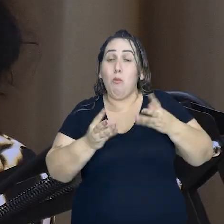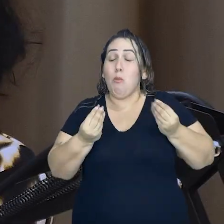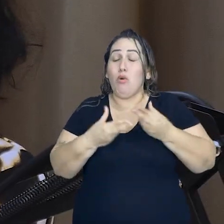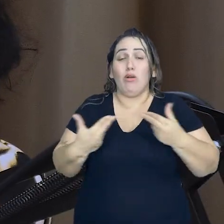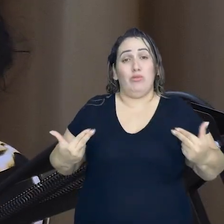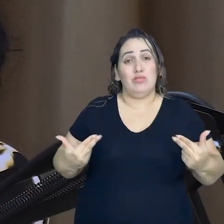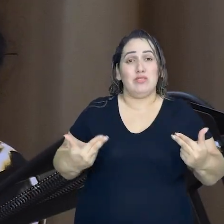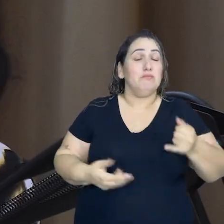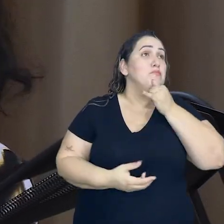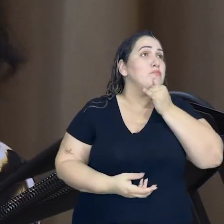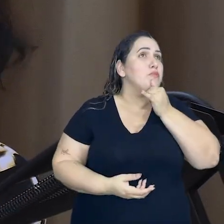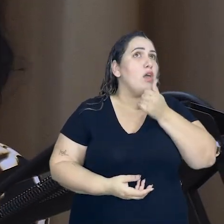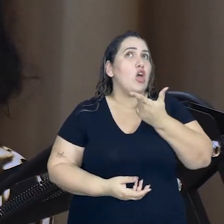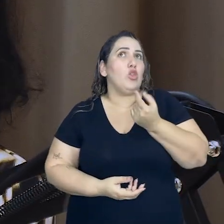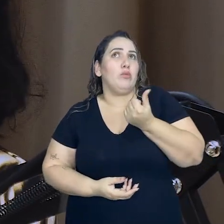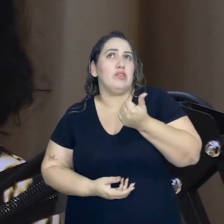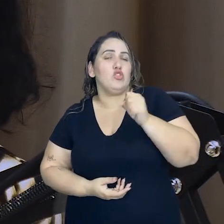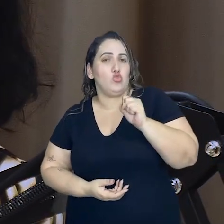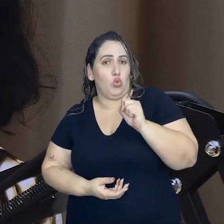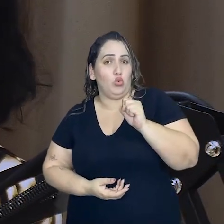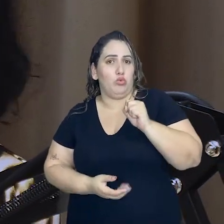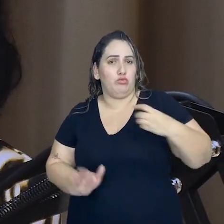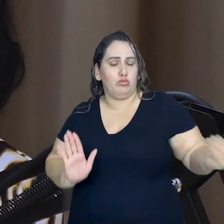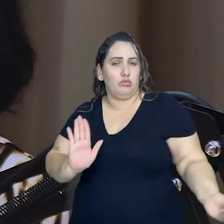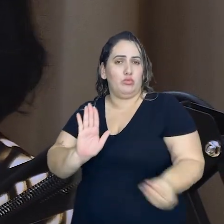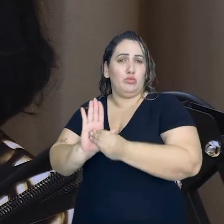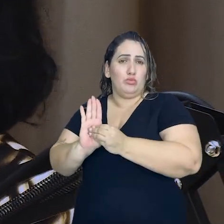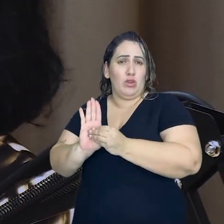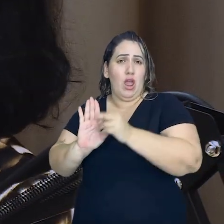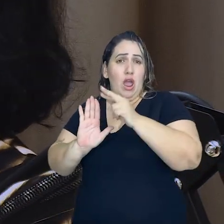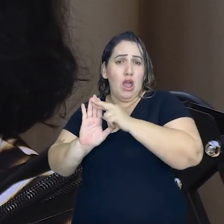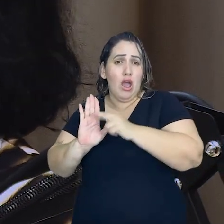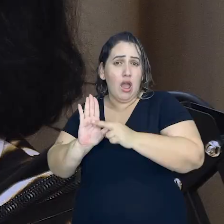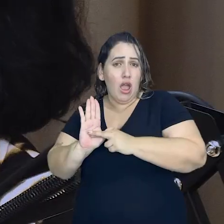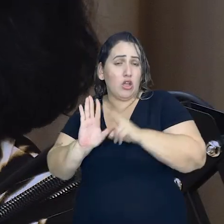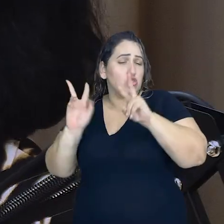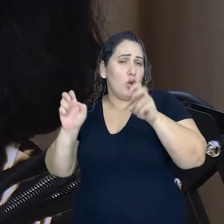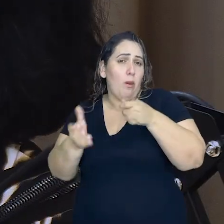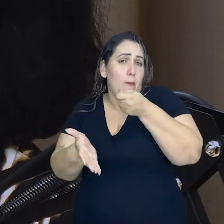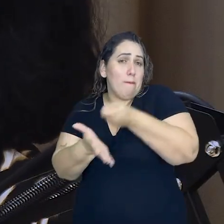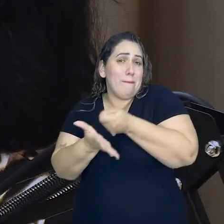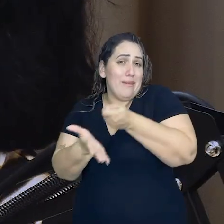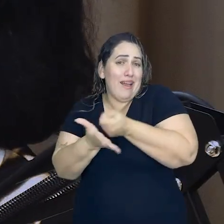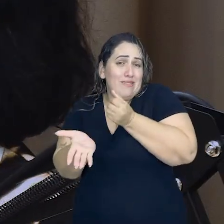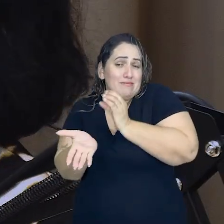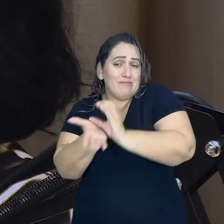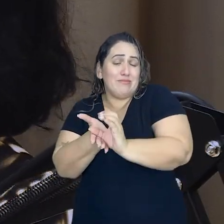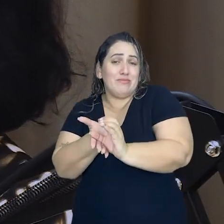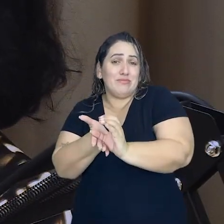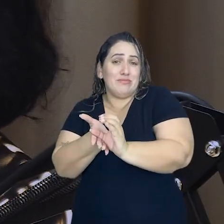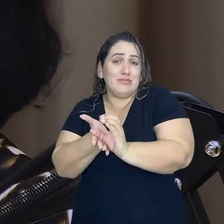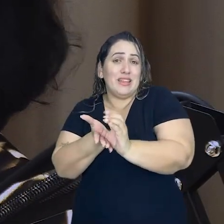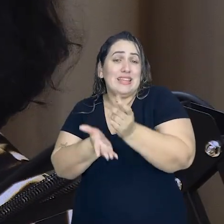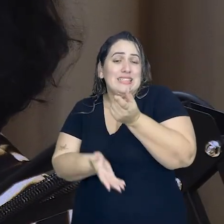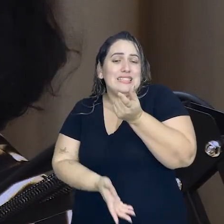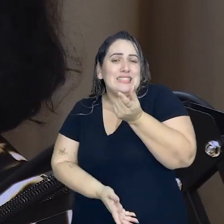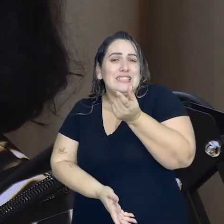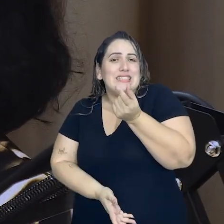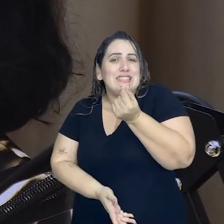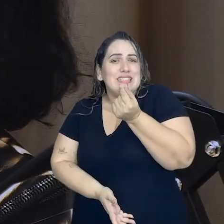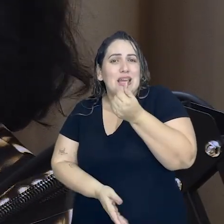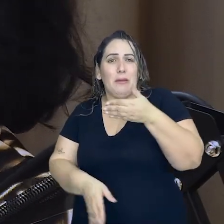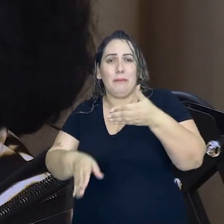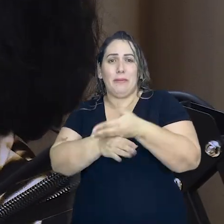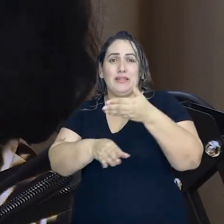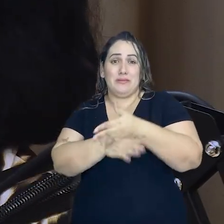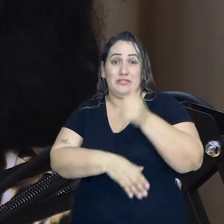foi inserida na norma a obrigatoriedade de aplicação de fundos